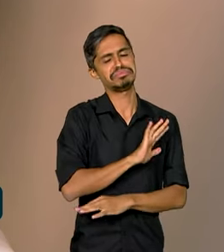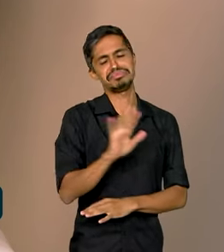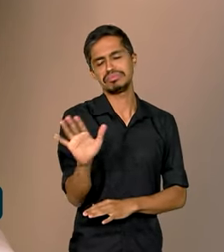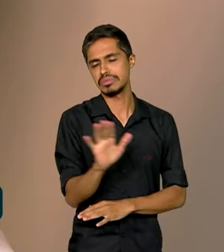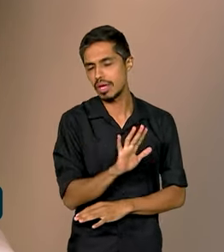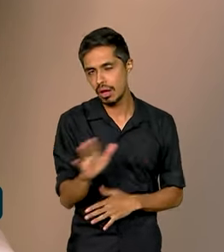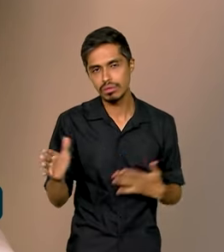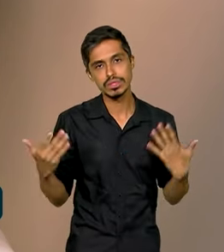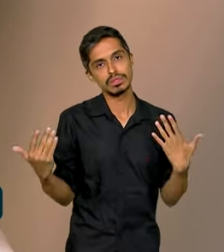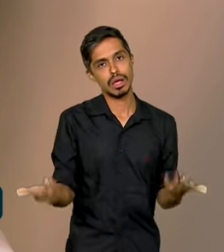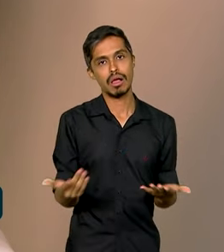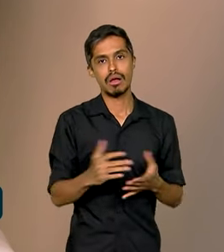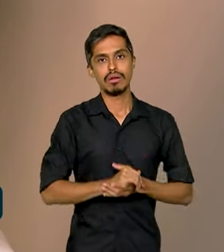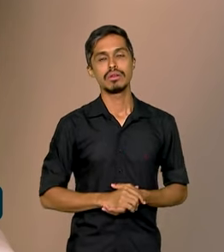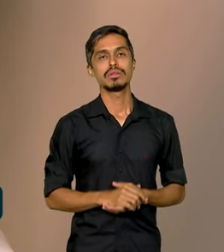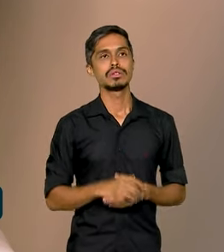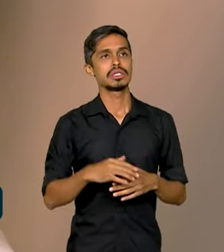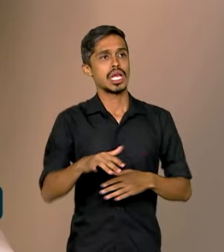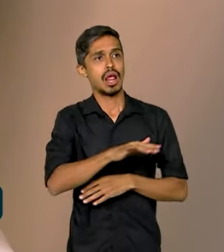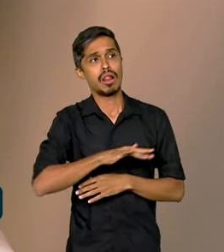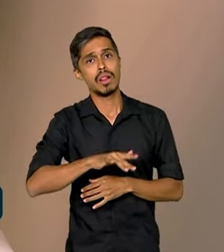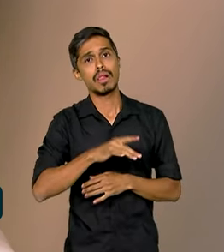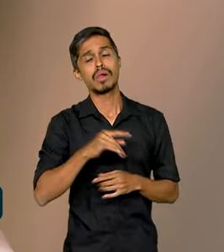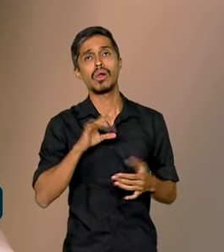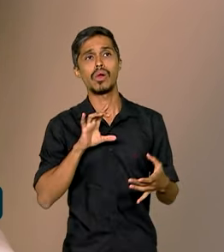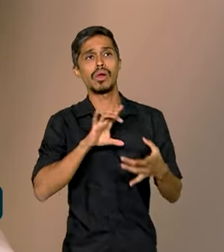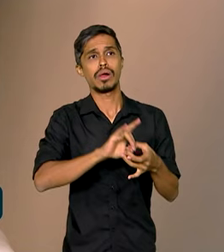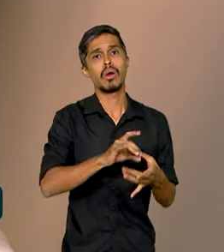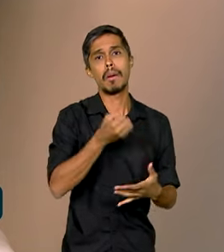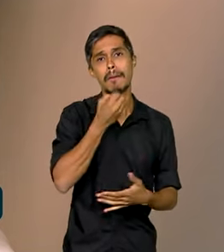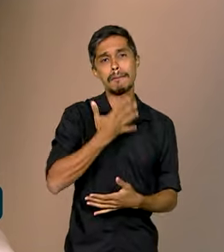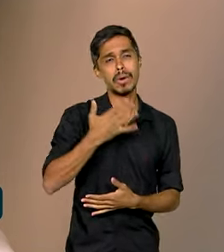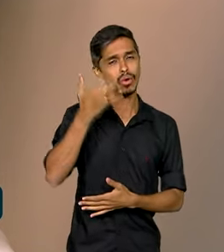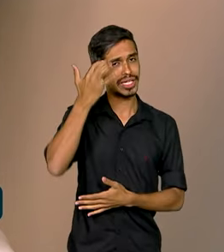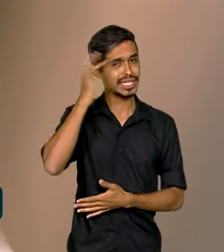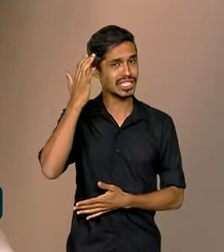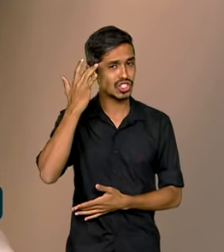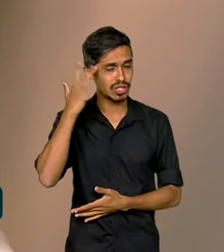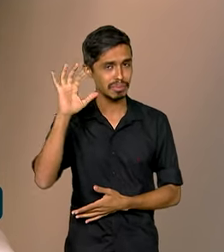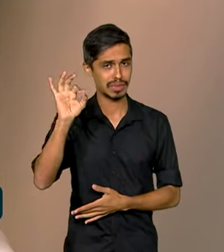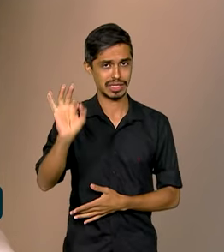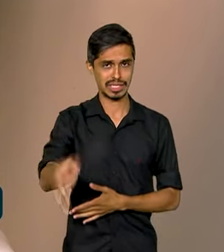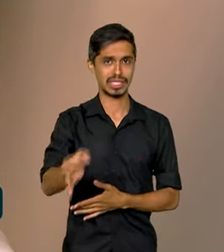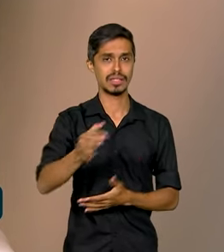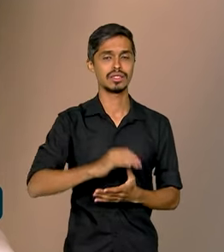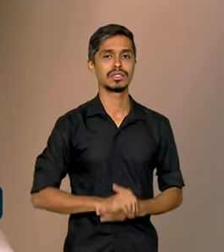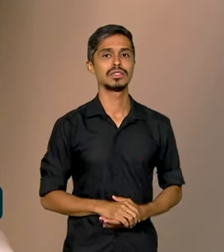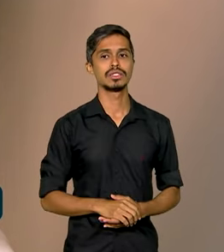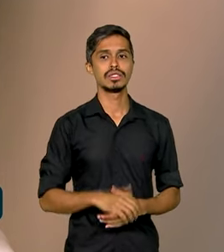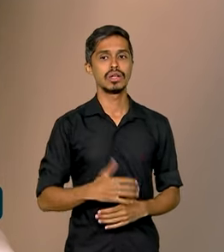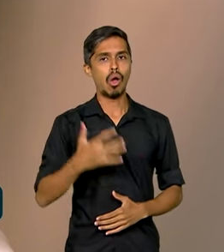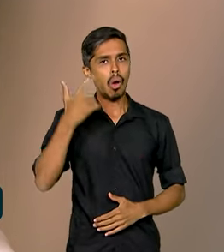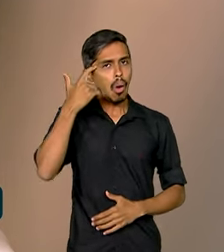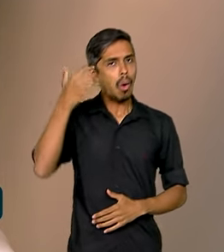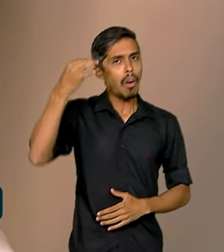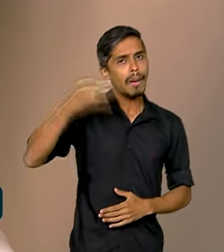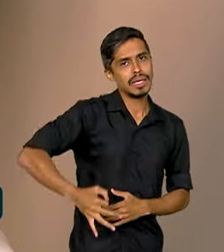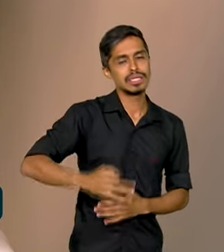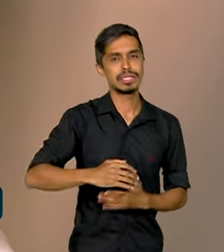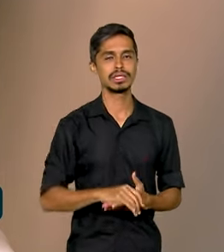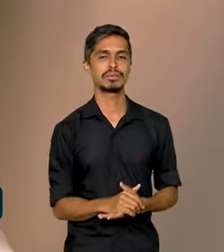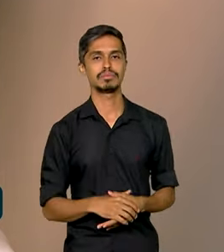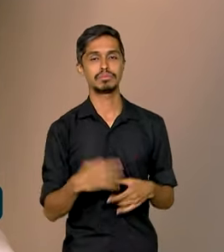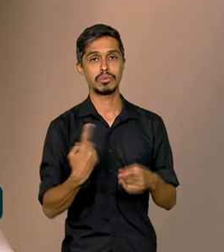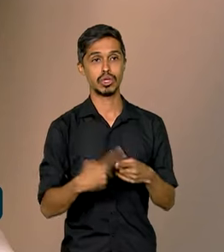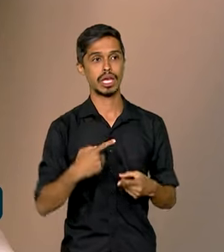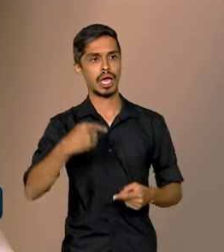eh essas questões el envolvem muito o o o bom senso né o código ele é muito claro quando ele fala que que